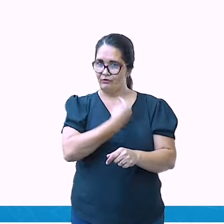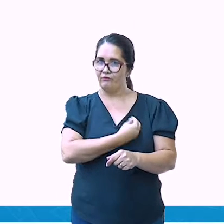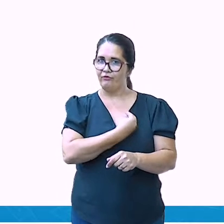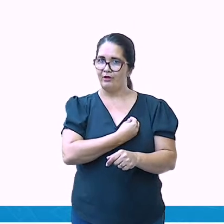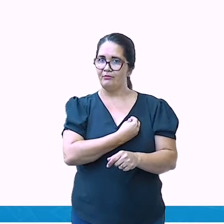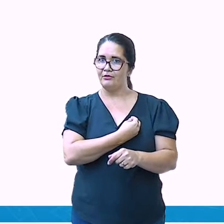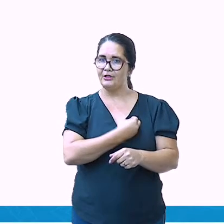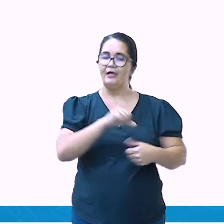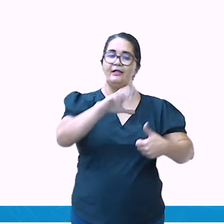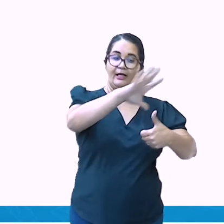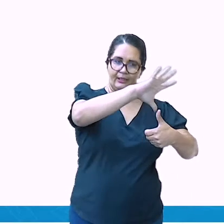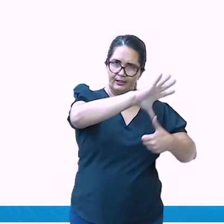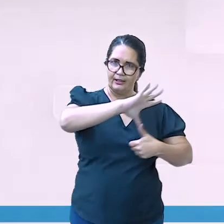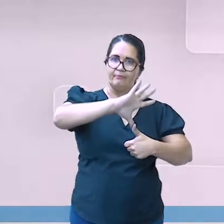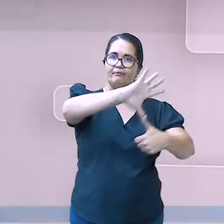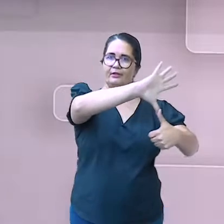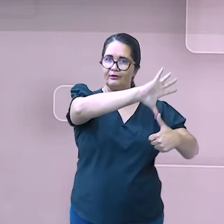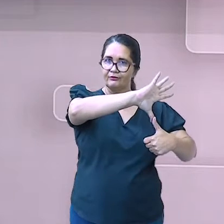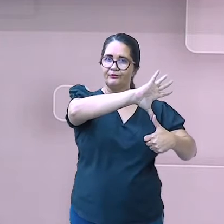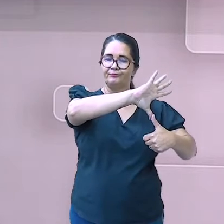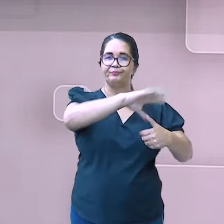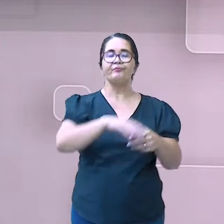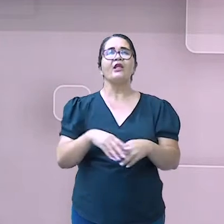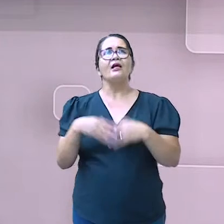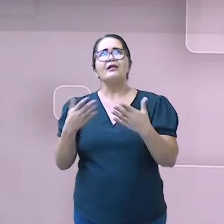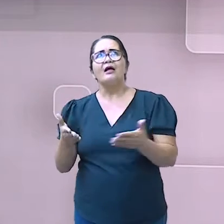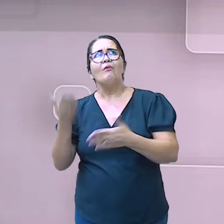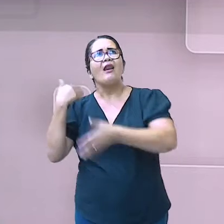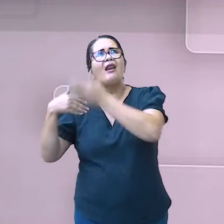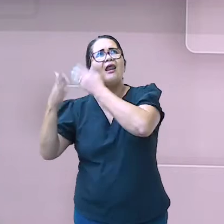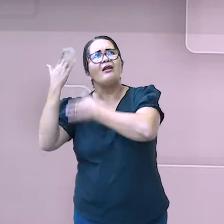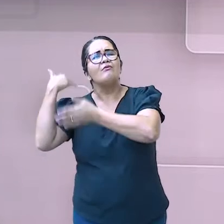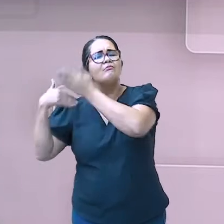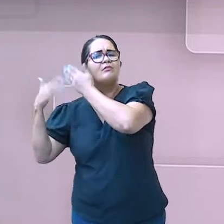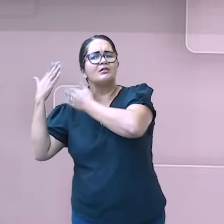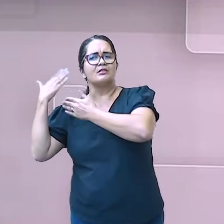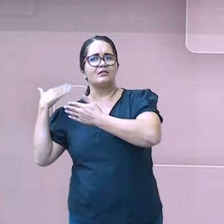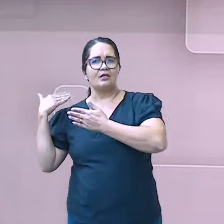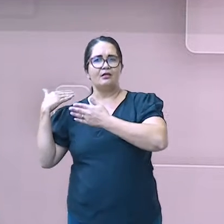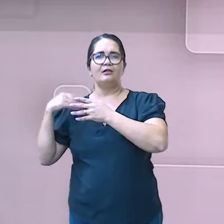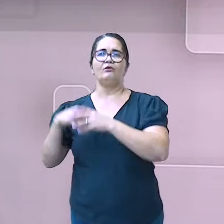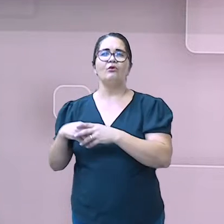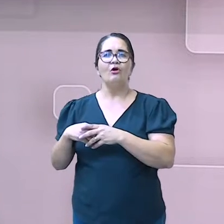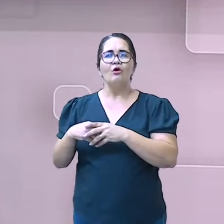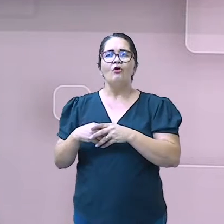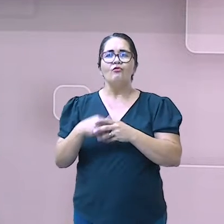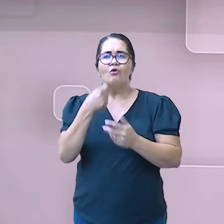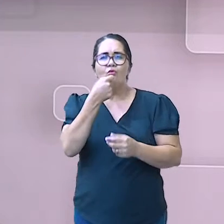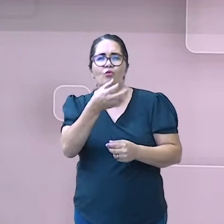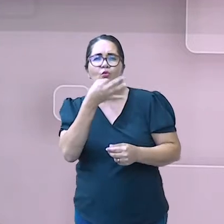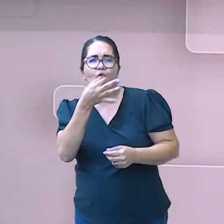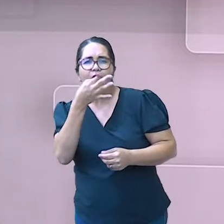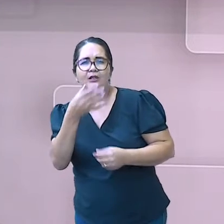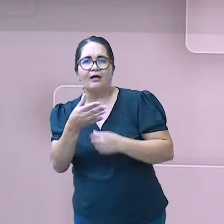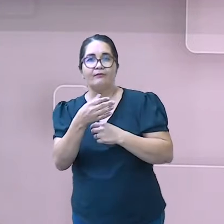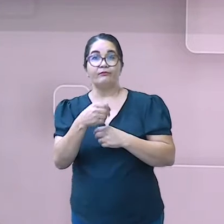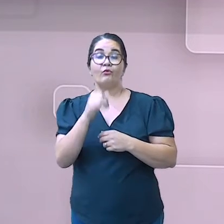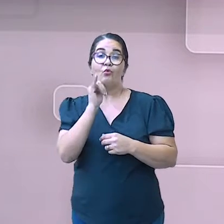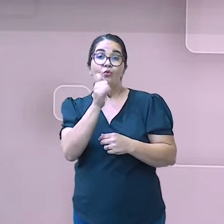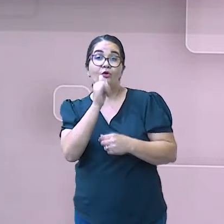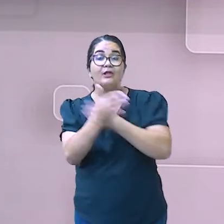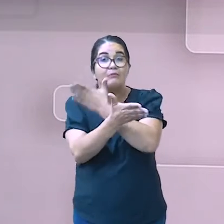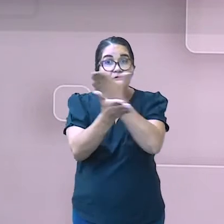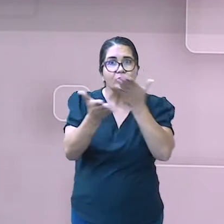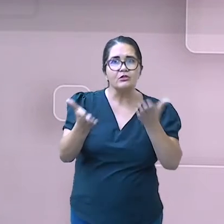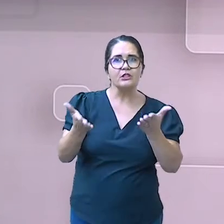Antigamente, só para vocês entenderem, eu vou contar aqui uma parte da história de como aconteceu a divisão dos